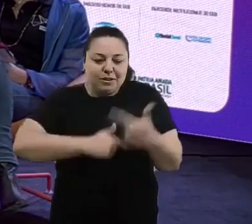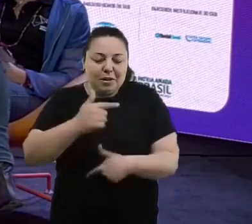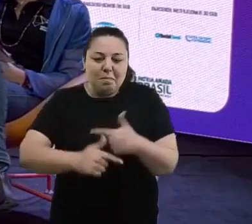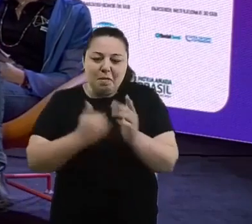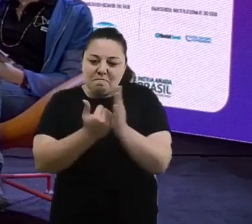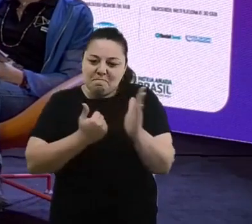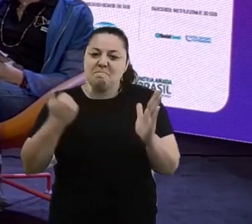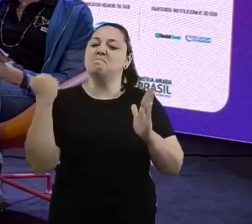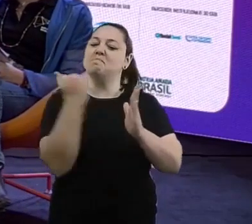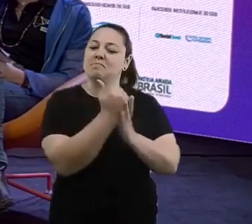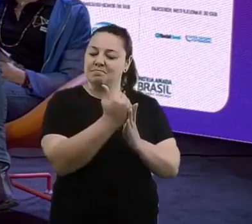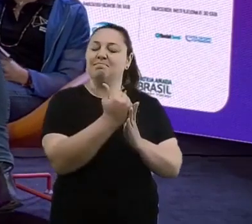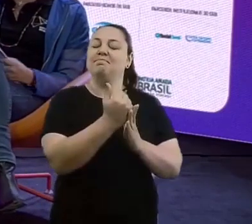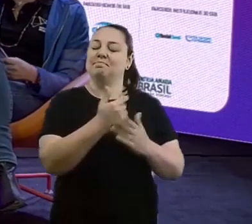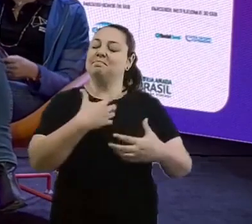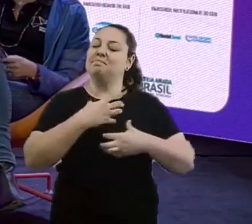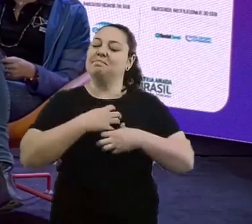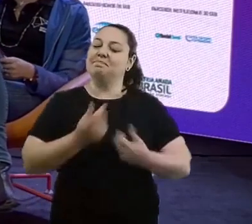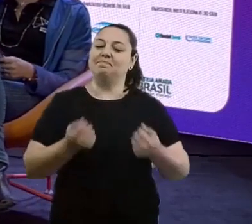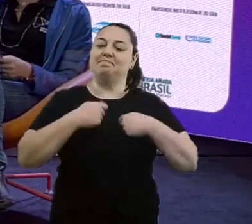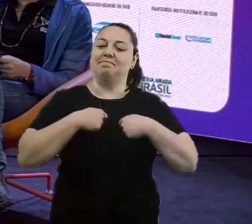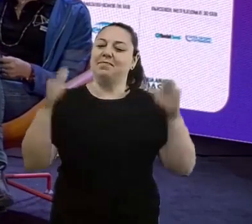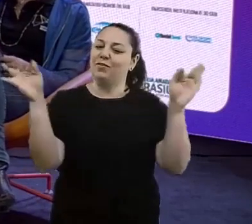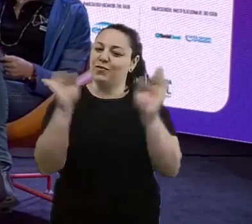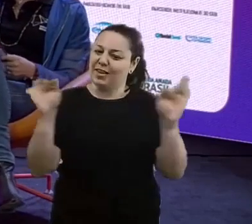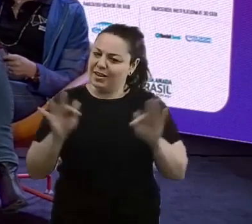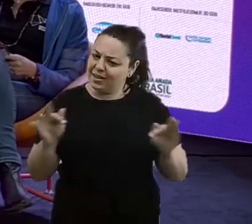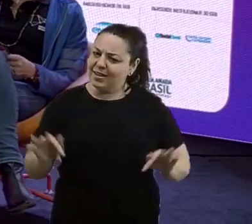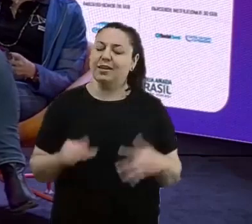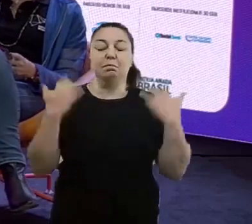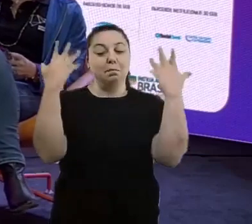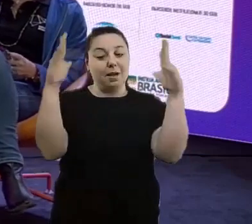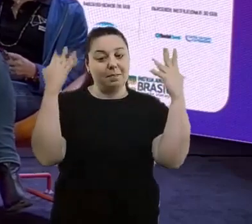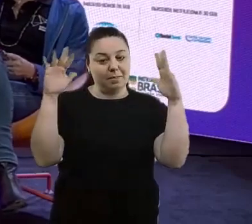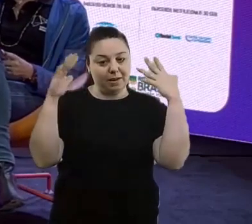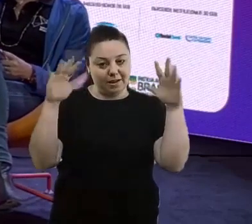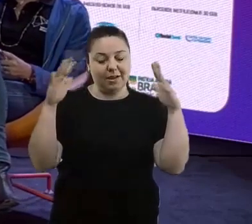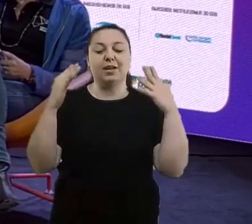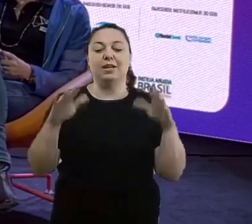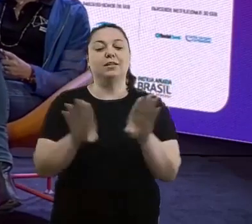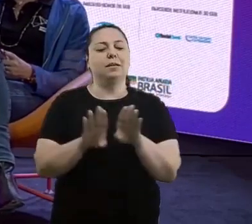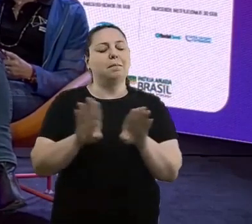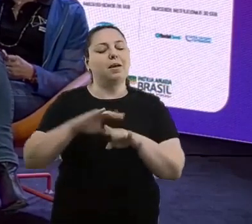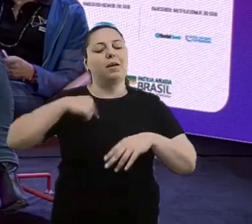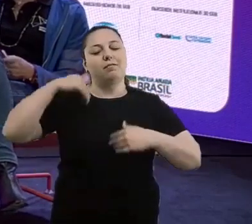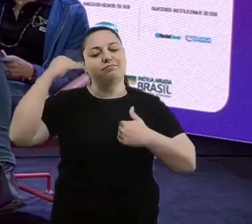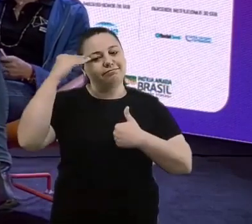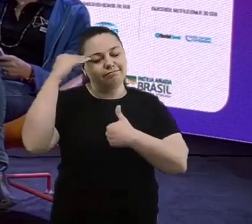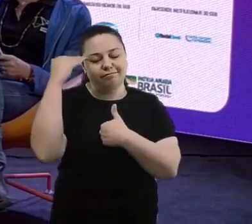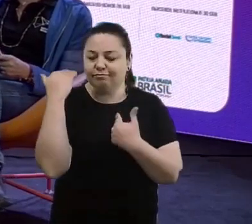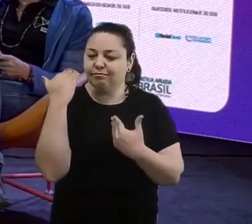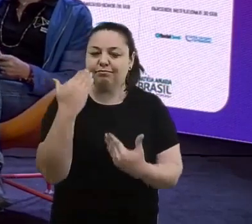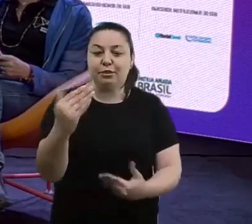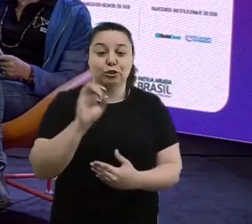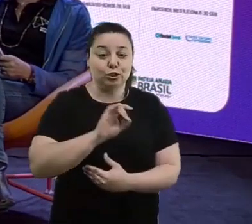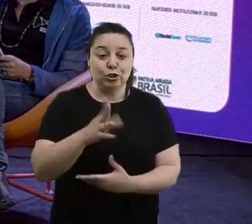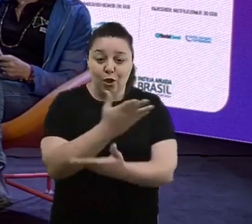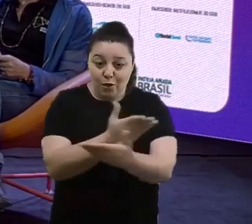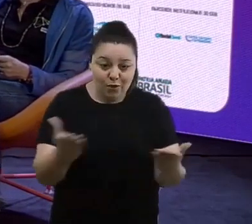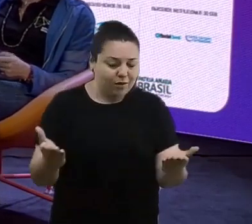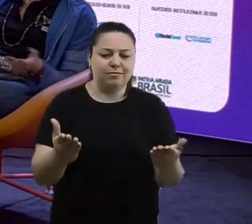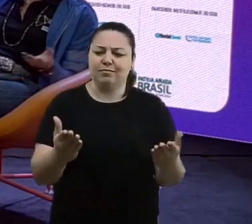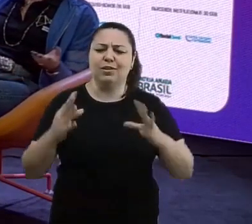Legal, Bruno, meus parabéns pelo projeto de vocês, incrível saber que vocês conseguiriam evoluir até para a parte de previsão, né? Então, já é